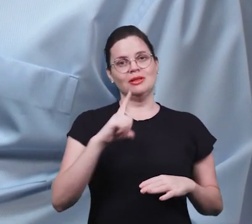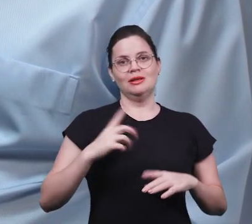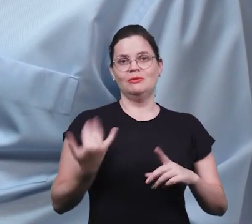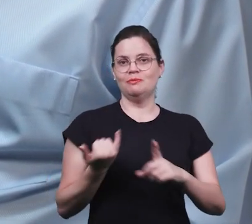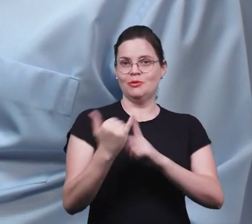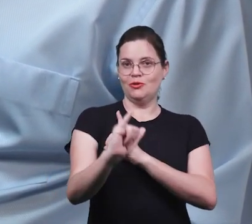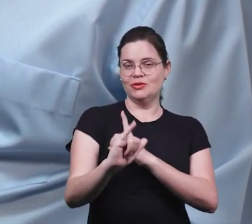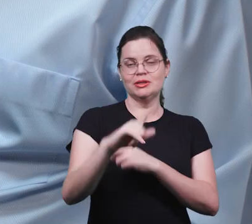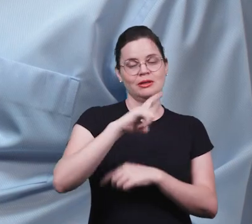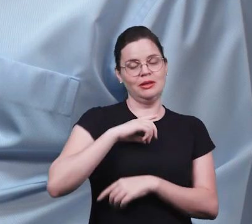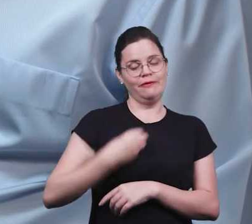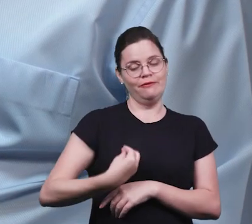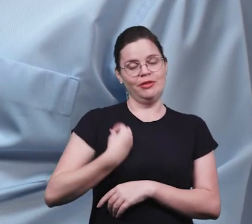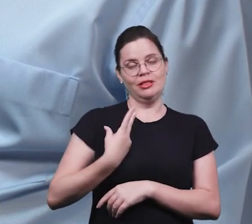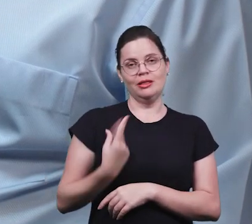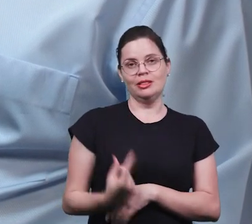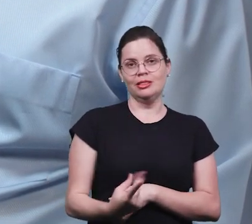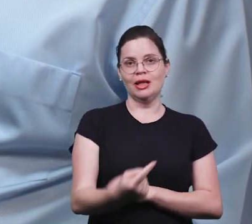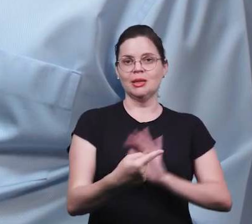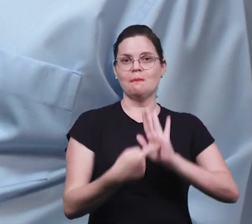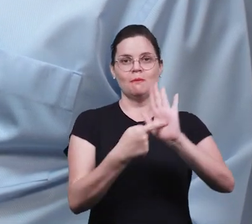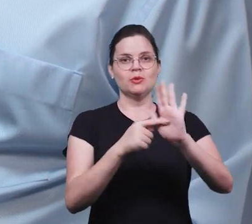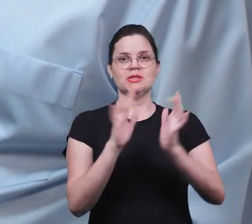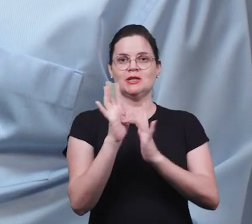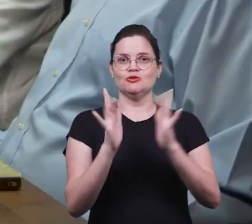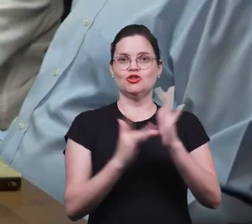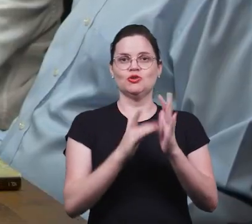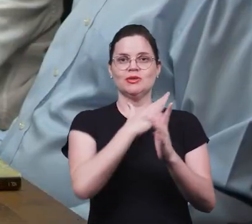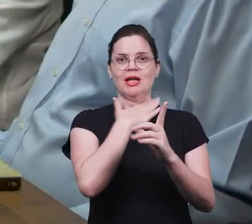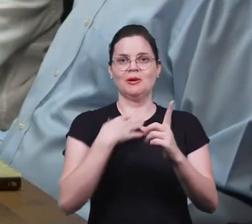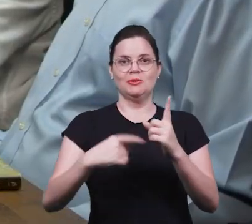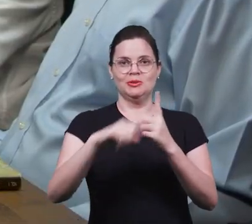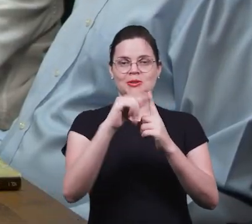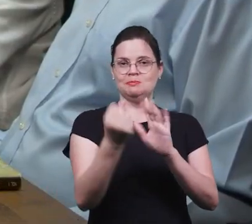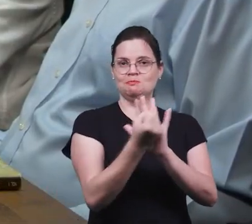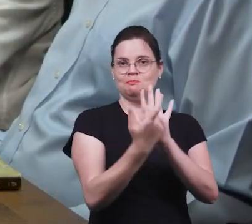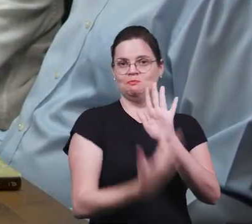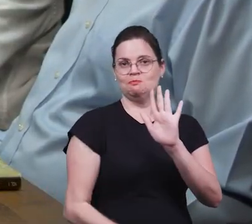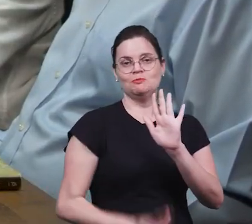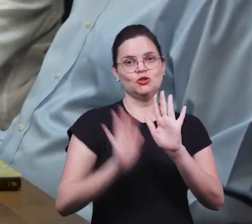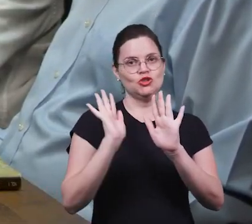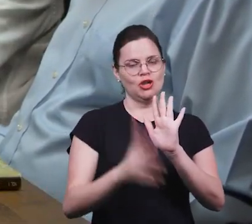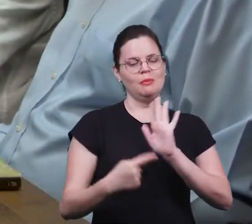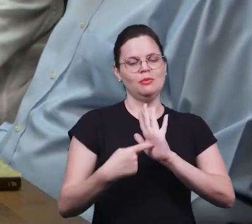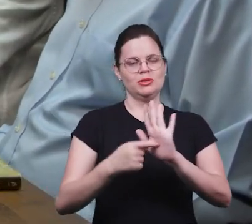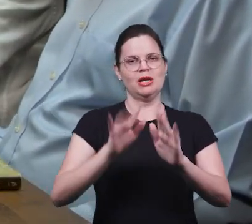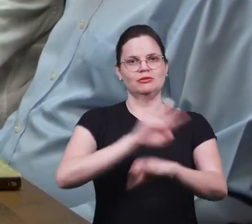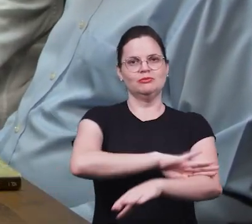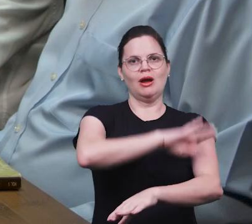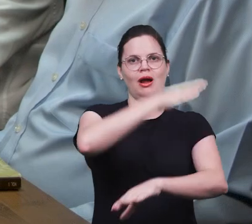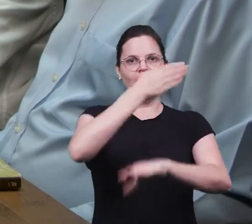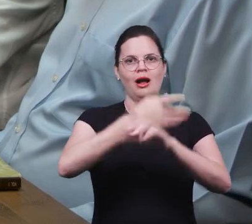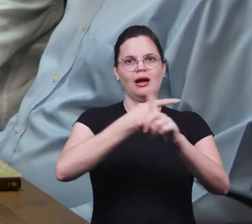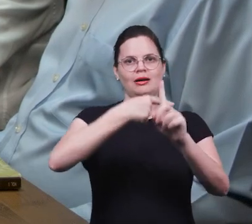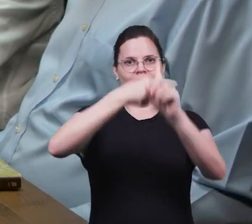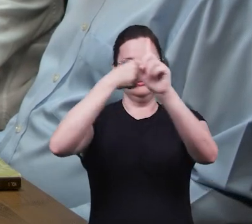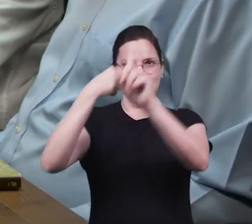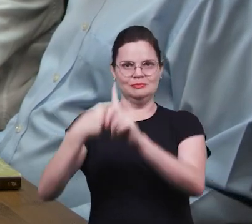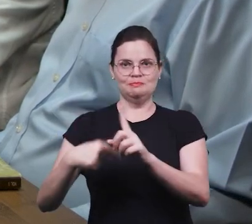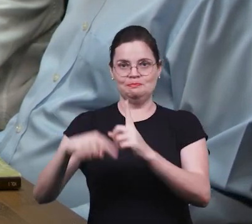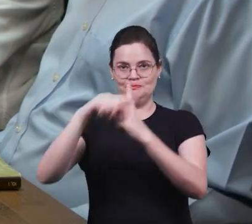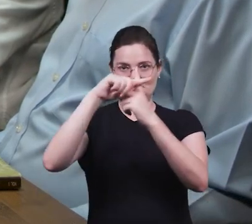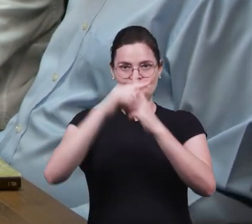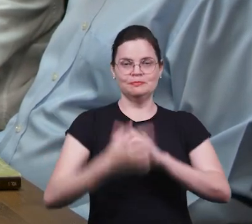profecia que estava ali apontando para o Calvário. Glória a Deus. E pastor Fernando, quando nós